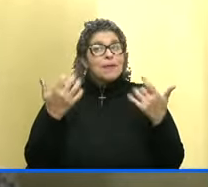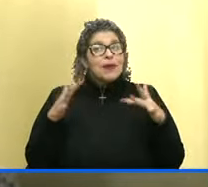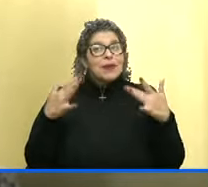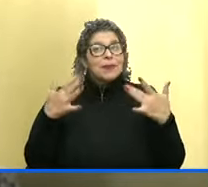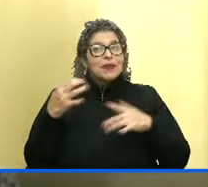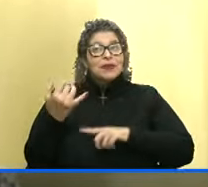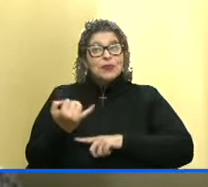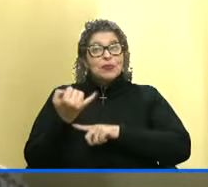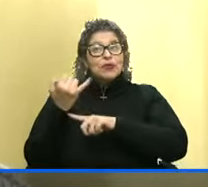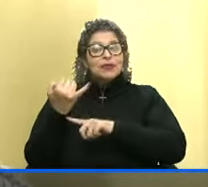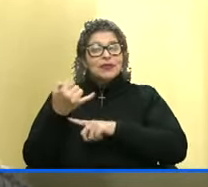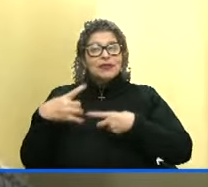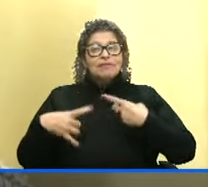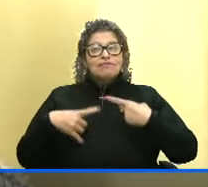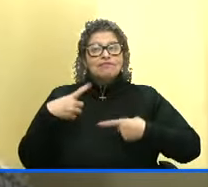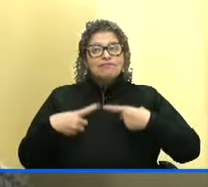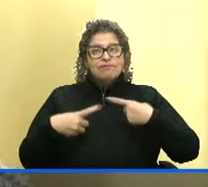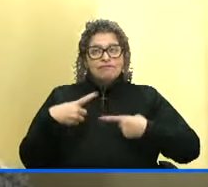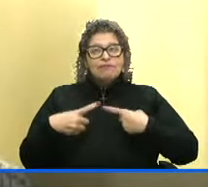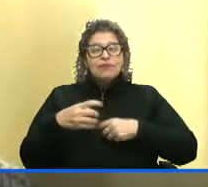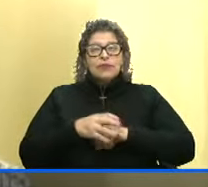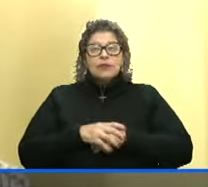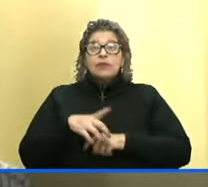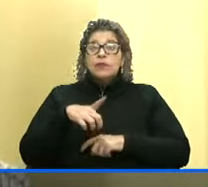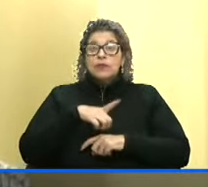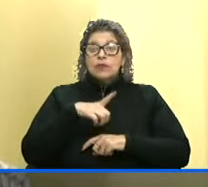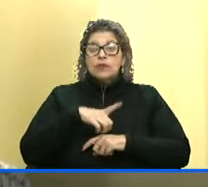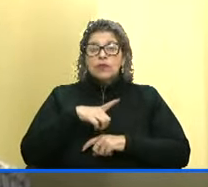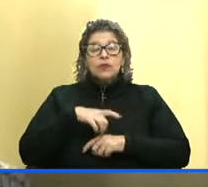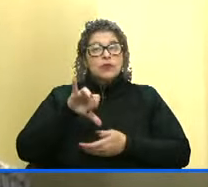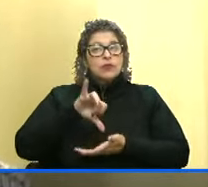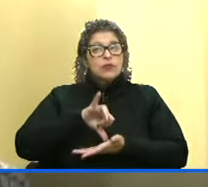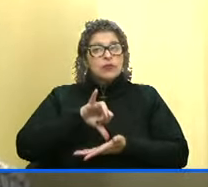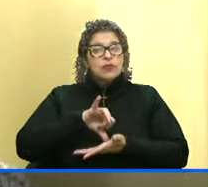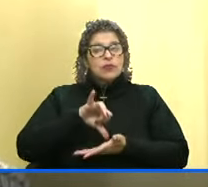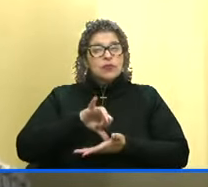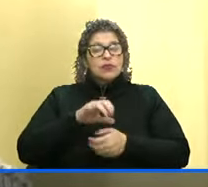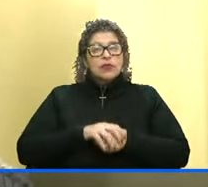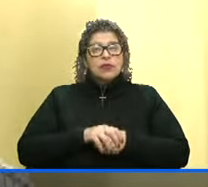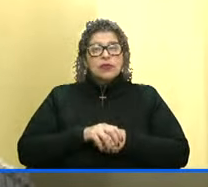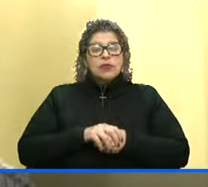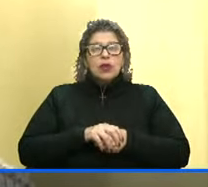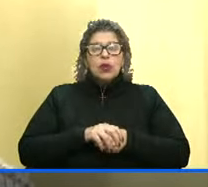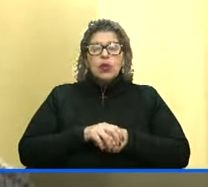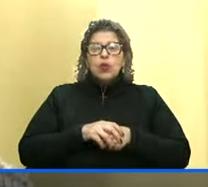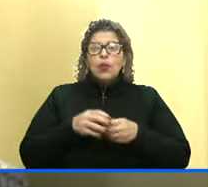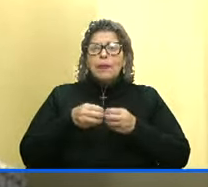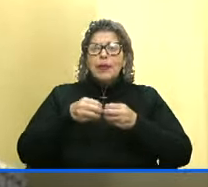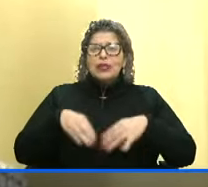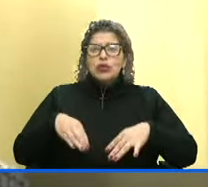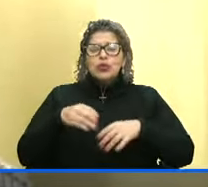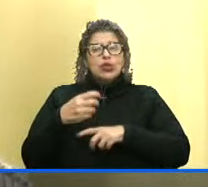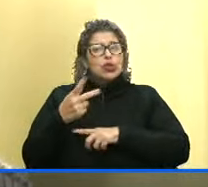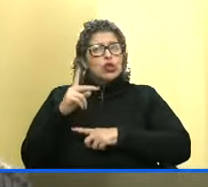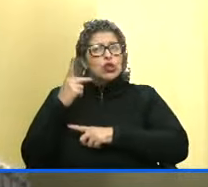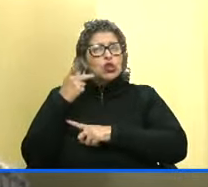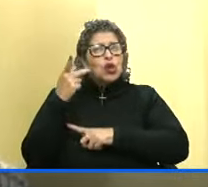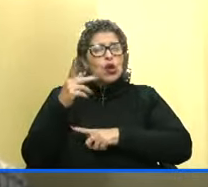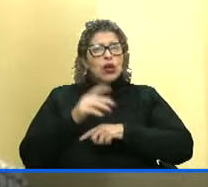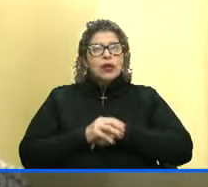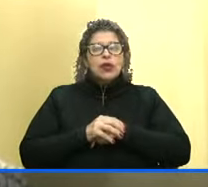essa importante discussão. Nós temos aí na capital um déficit histórico com a educação como um